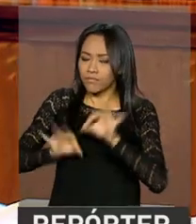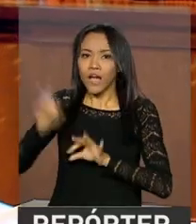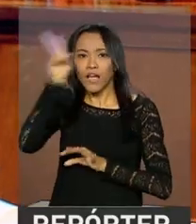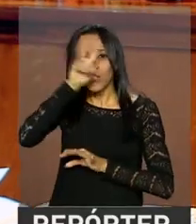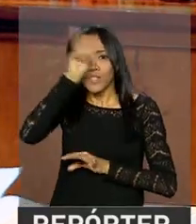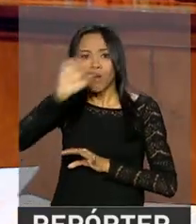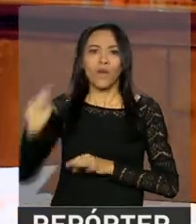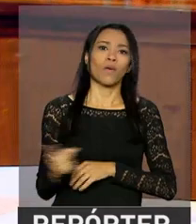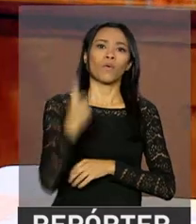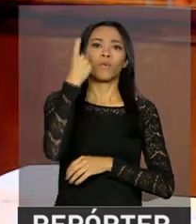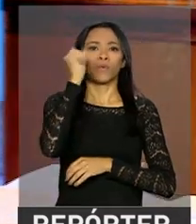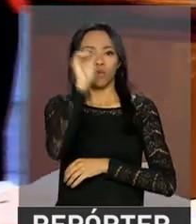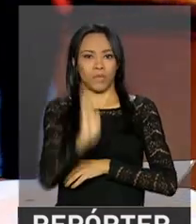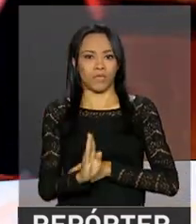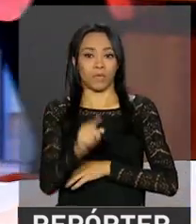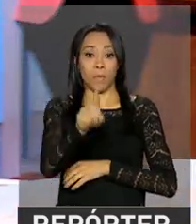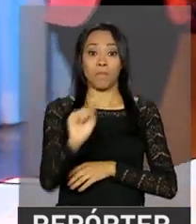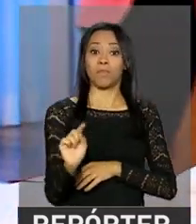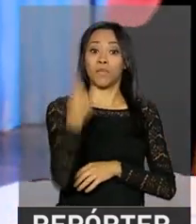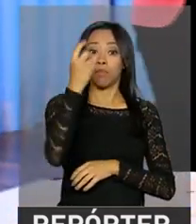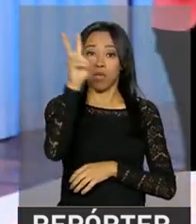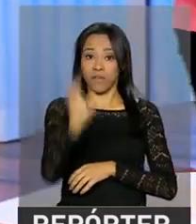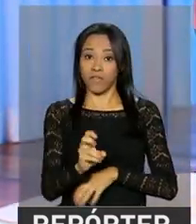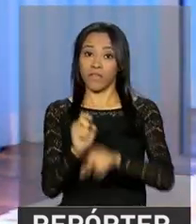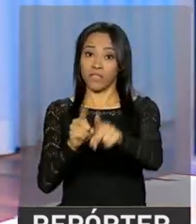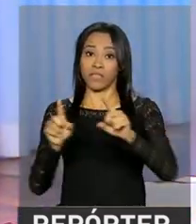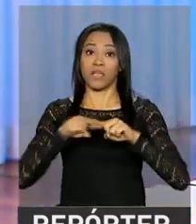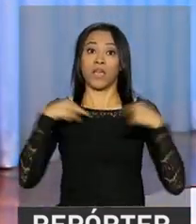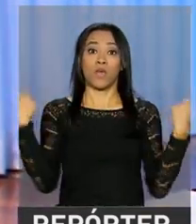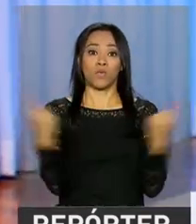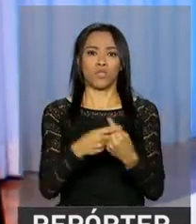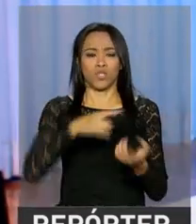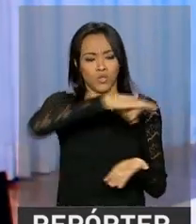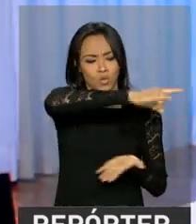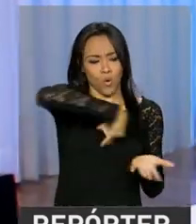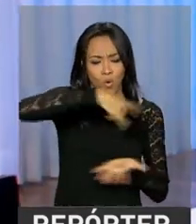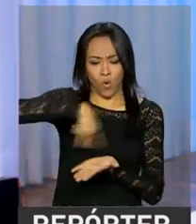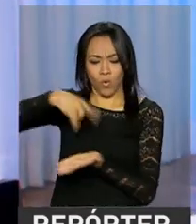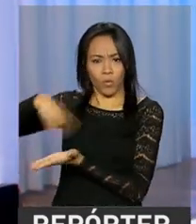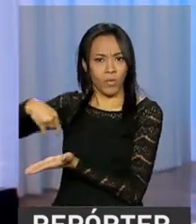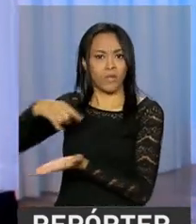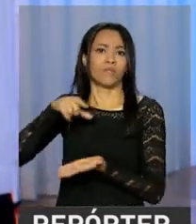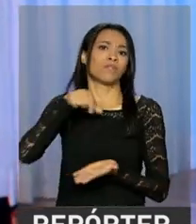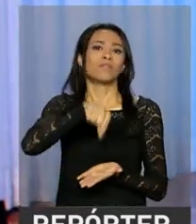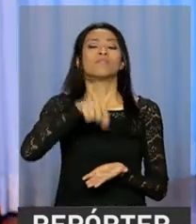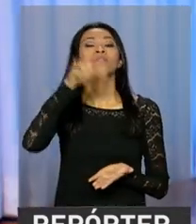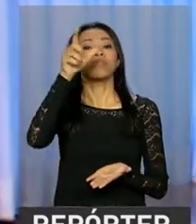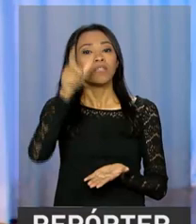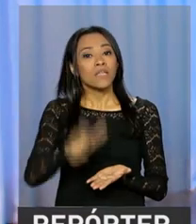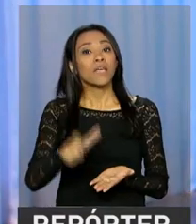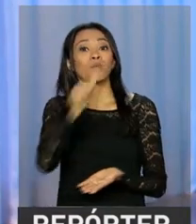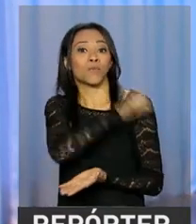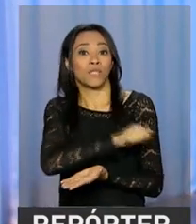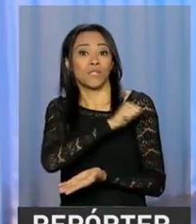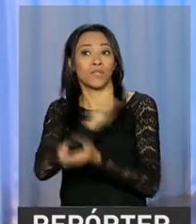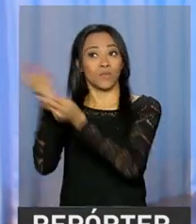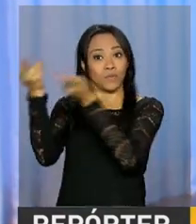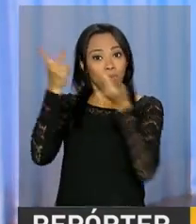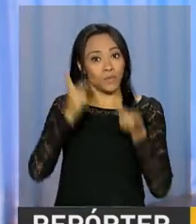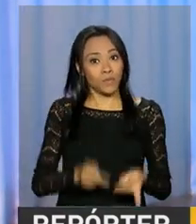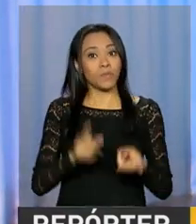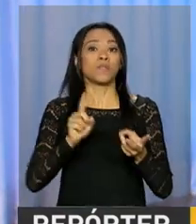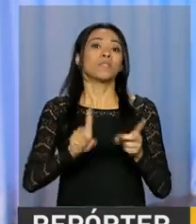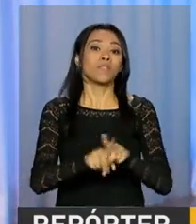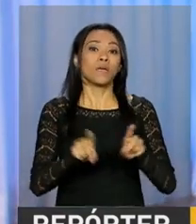pela primeira vez uma exposição vai reunir em Brasília documentos do Arquivo Nacional do Rio de Janeiro do Arquivo